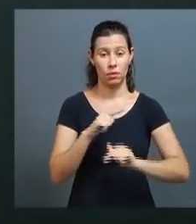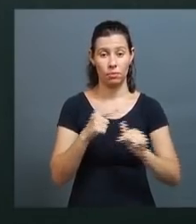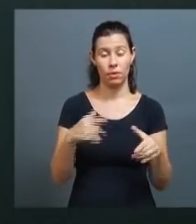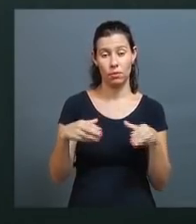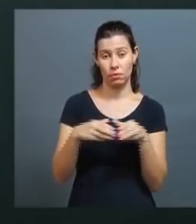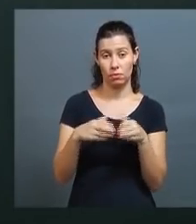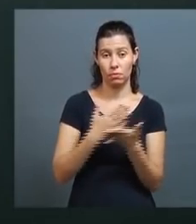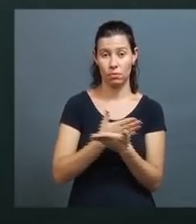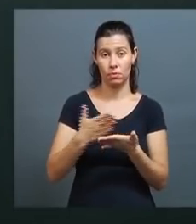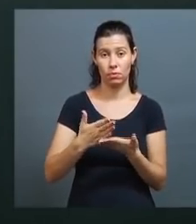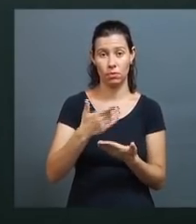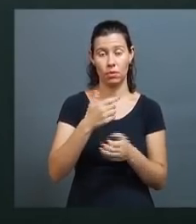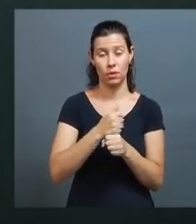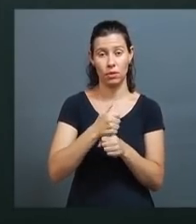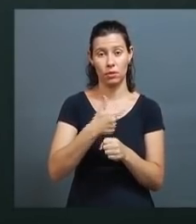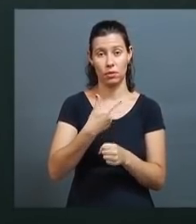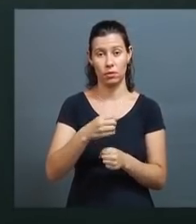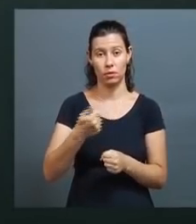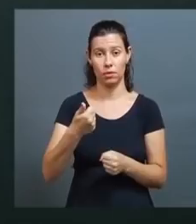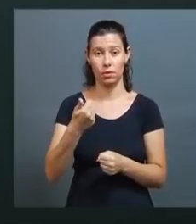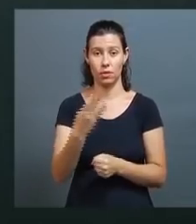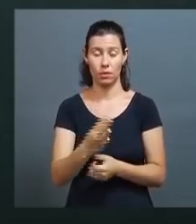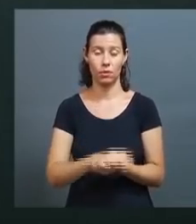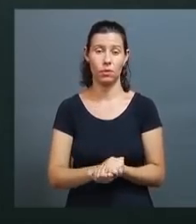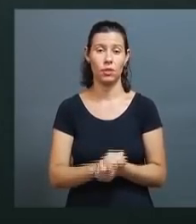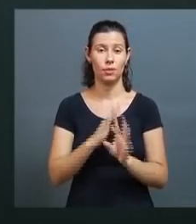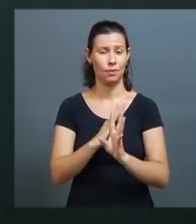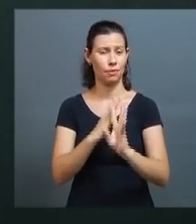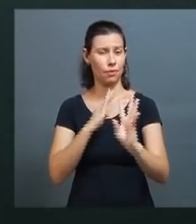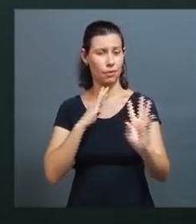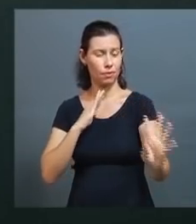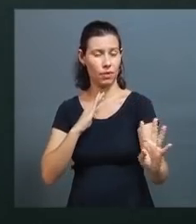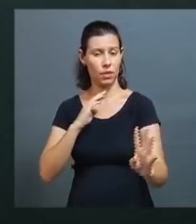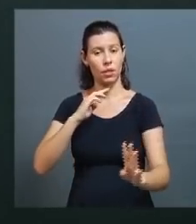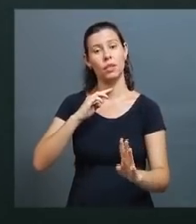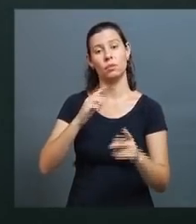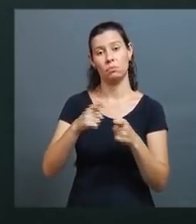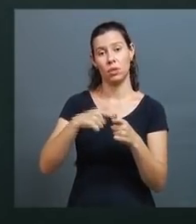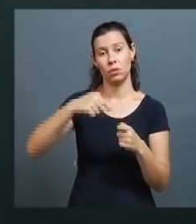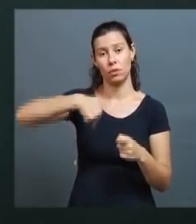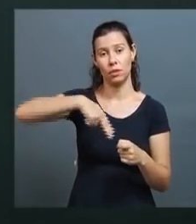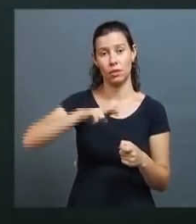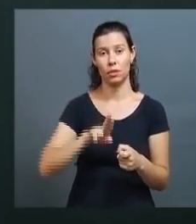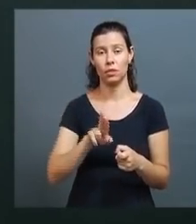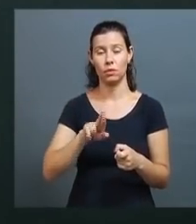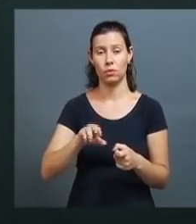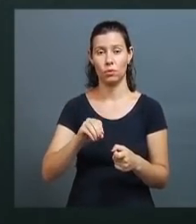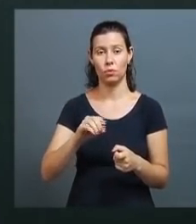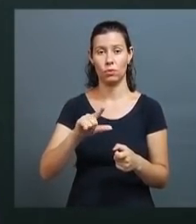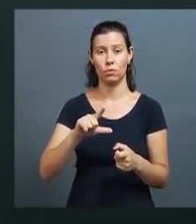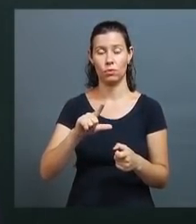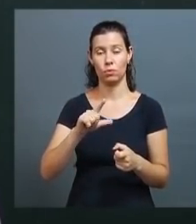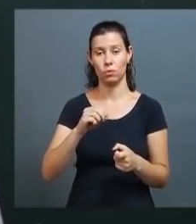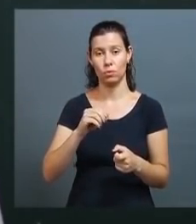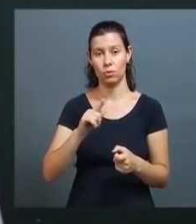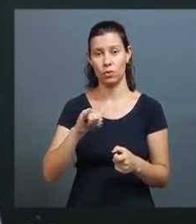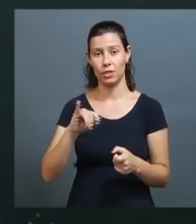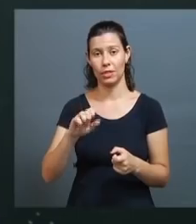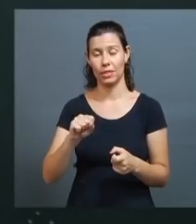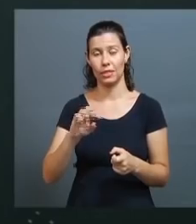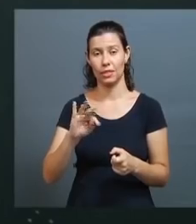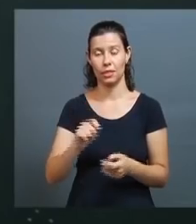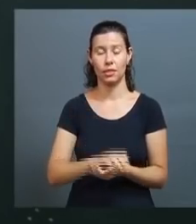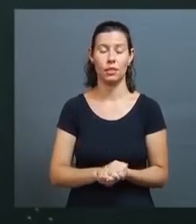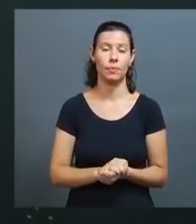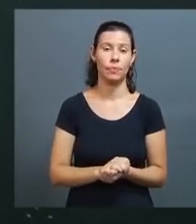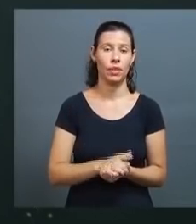fila de neurologia, que era uma fila grande e retendo muitos pacientes, e entre 30 e